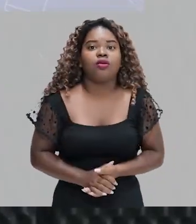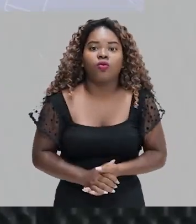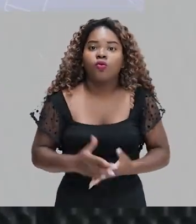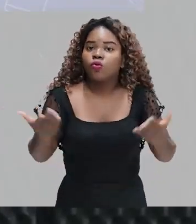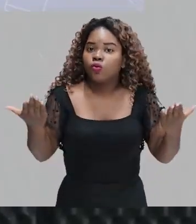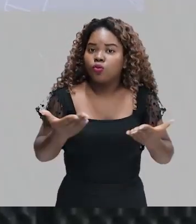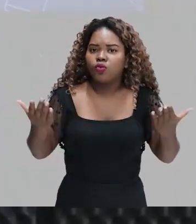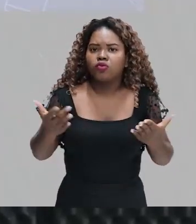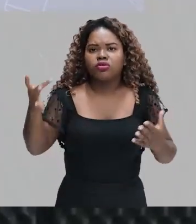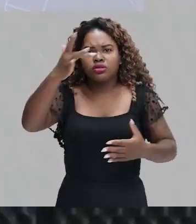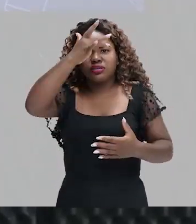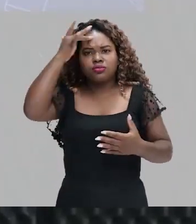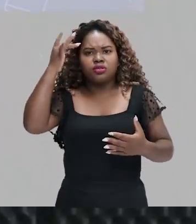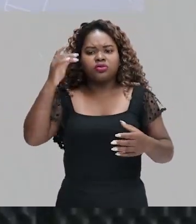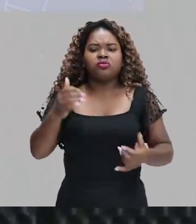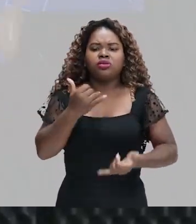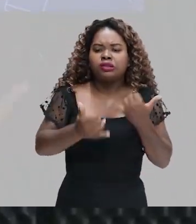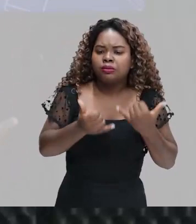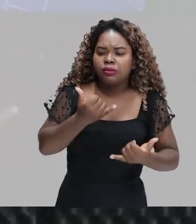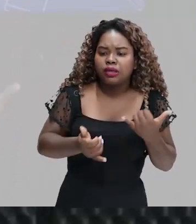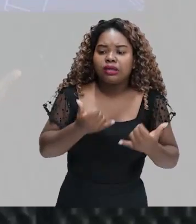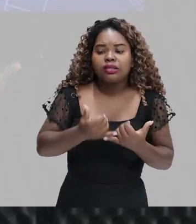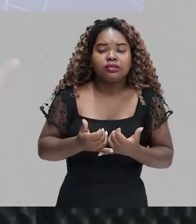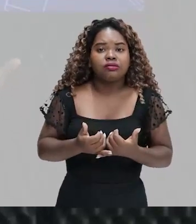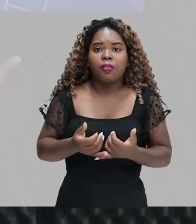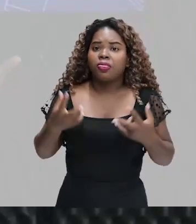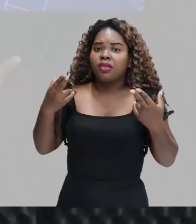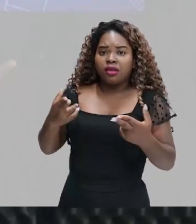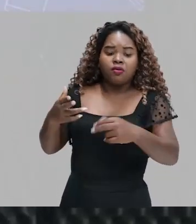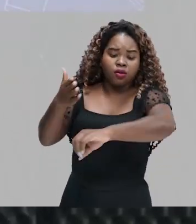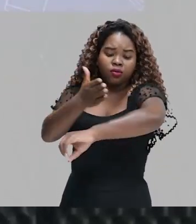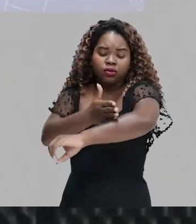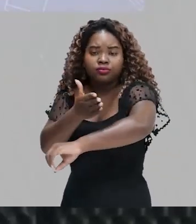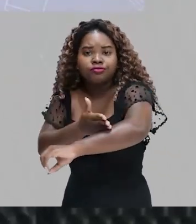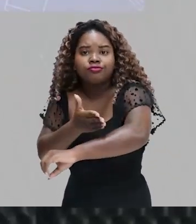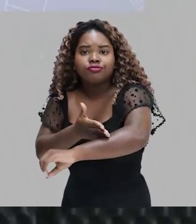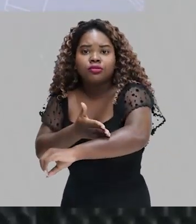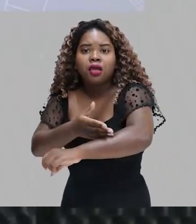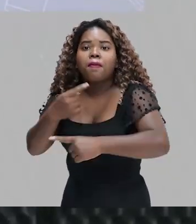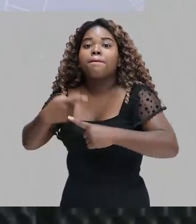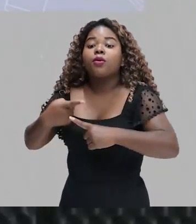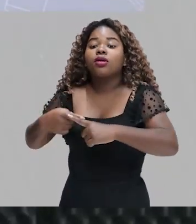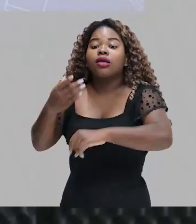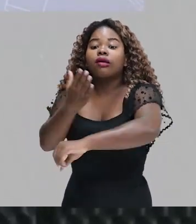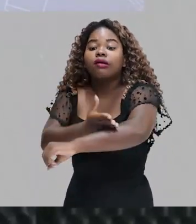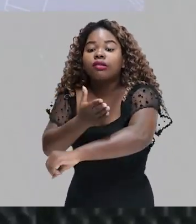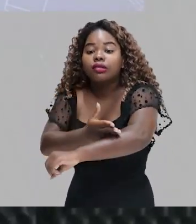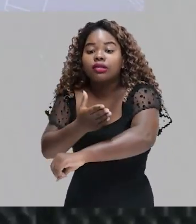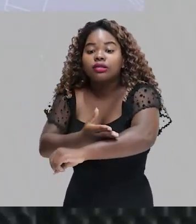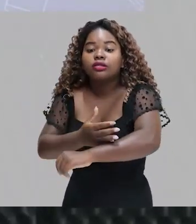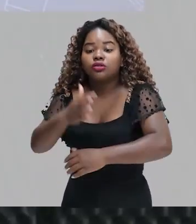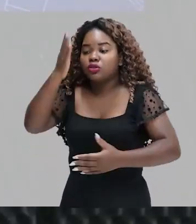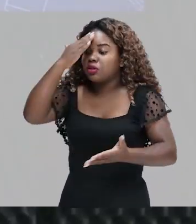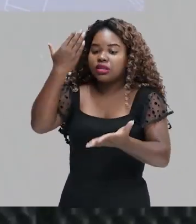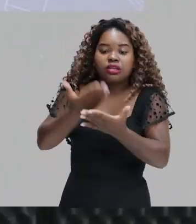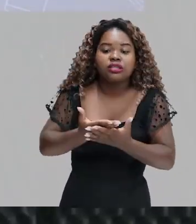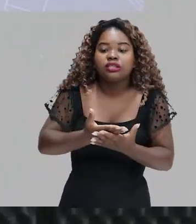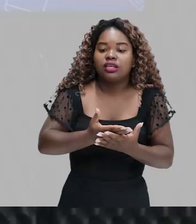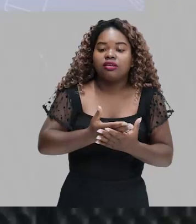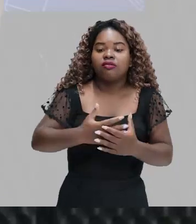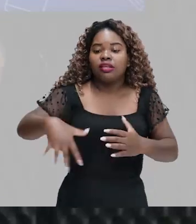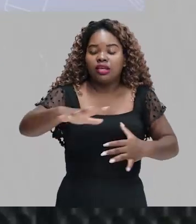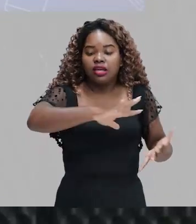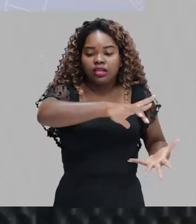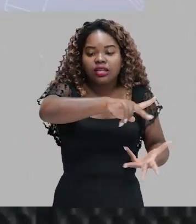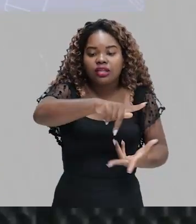pessoas parece que voltaram à Idade Média. Talvez algum de vocês tenha escutado isso, porque na Idade Média todo mundo acreditava que a Terra era plana, que você navegava